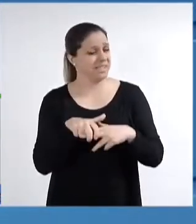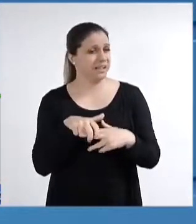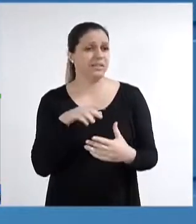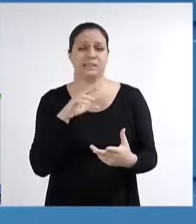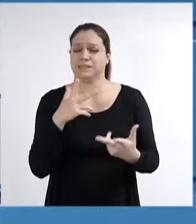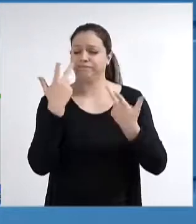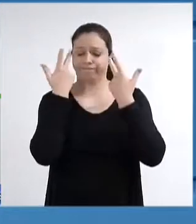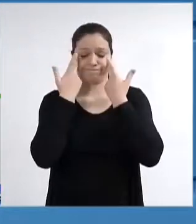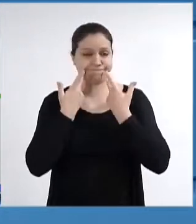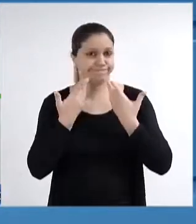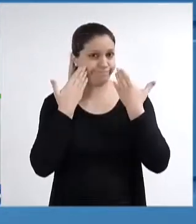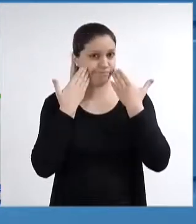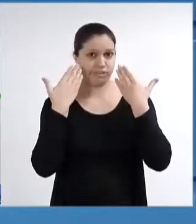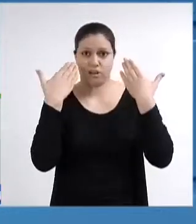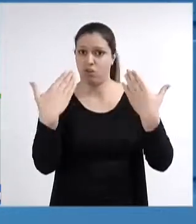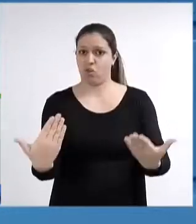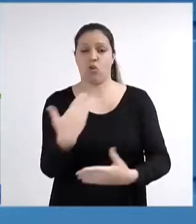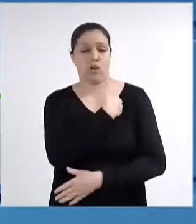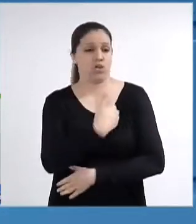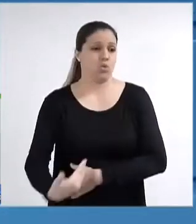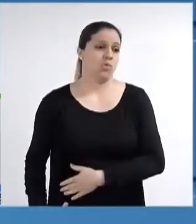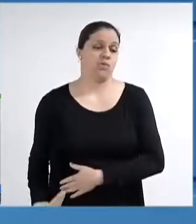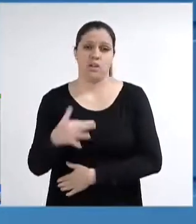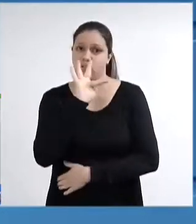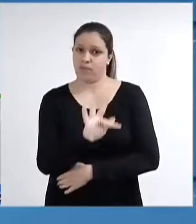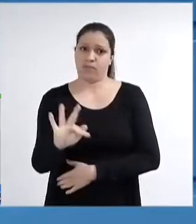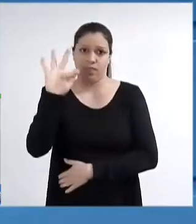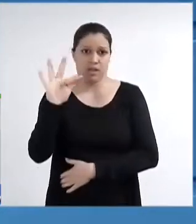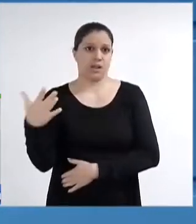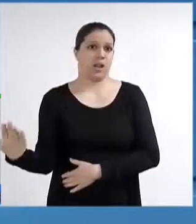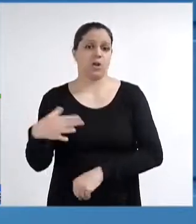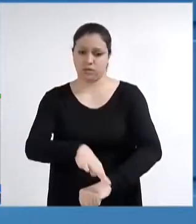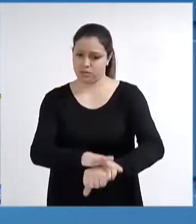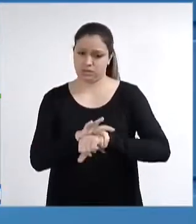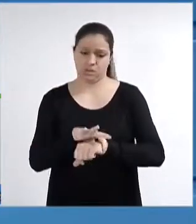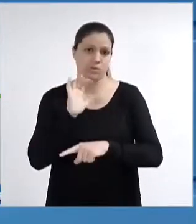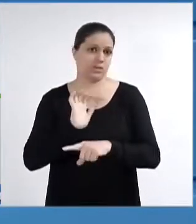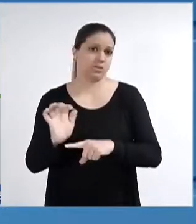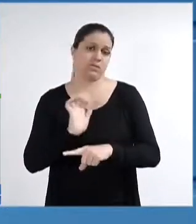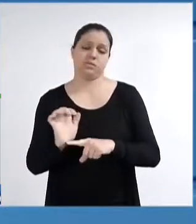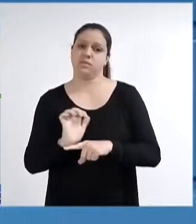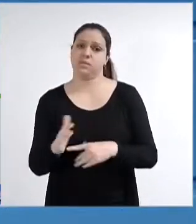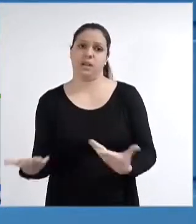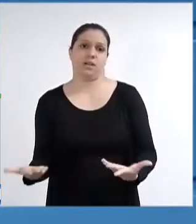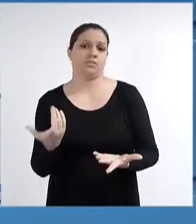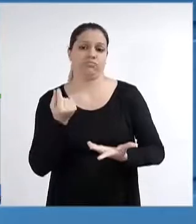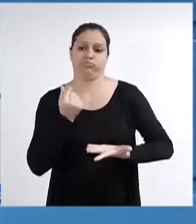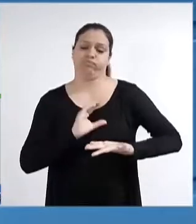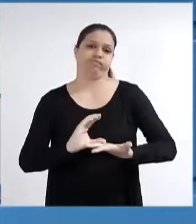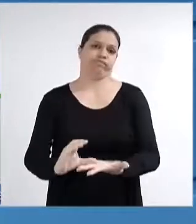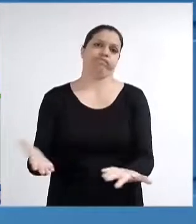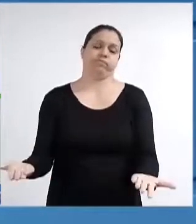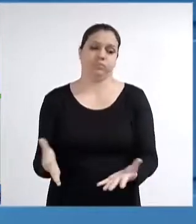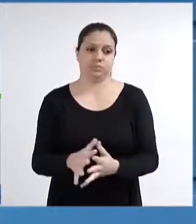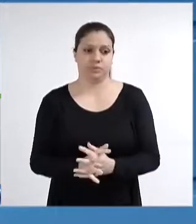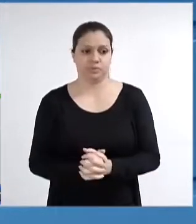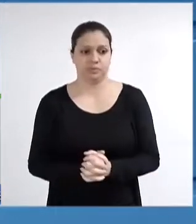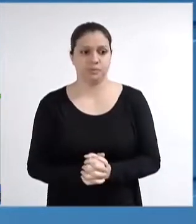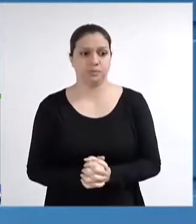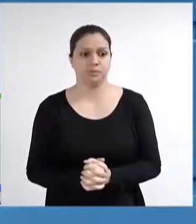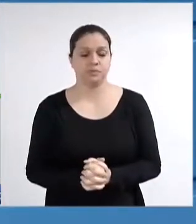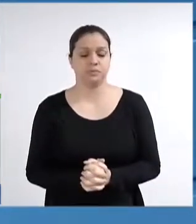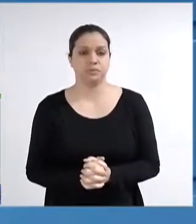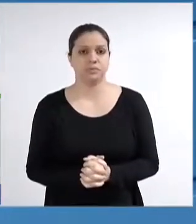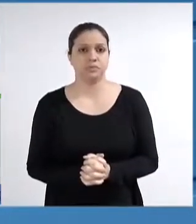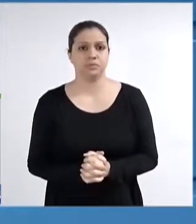uma vergonha por parte do governo federal no que tange a segurança do nosso Estado, no que tange aos recursos e, principalmente, em